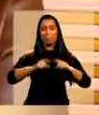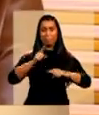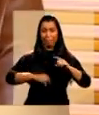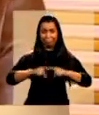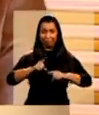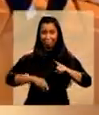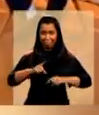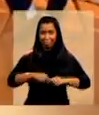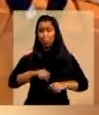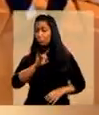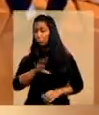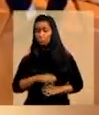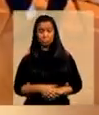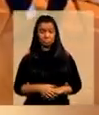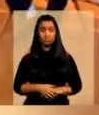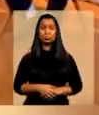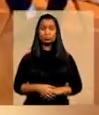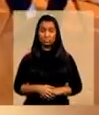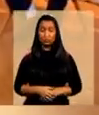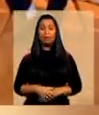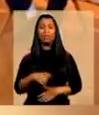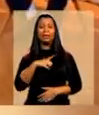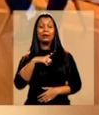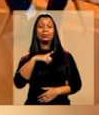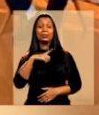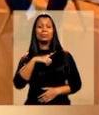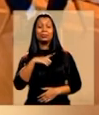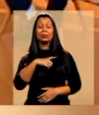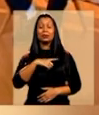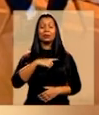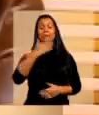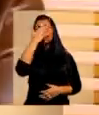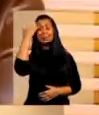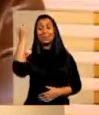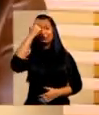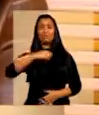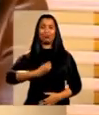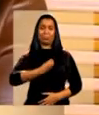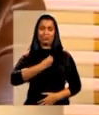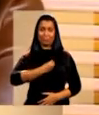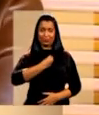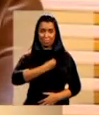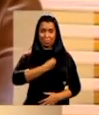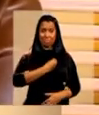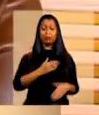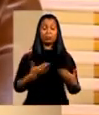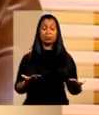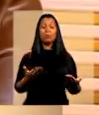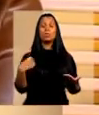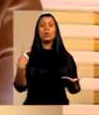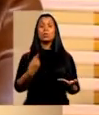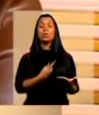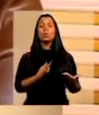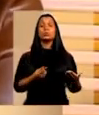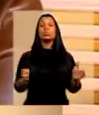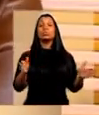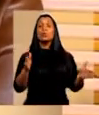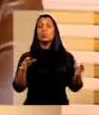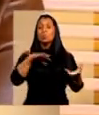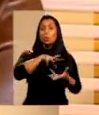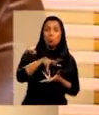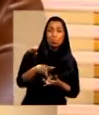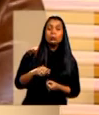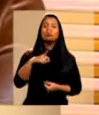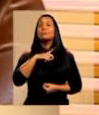Para compensar essa ausência. Está tendo muito ter, né? Eles estão esquecendo de ser para poder ter. Então acho que nós estamos num mundo